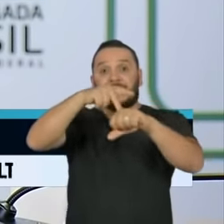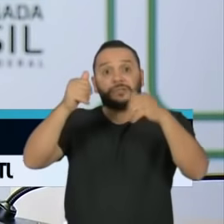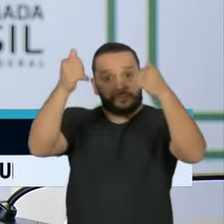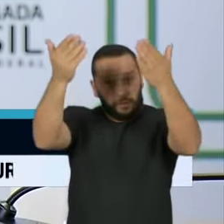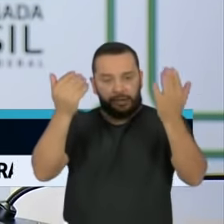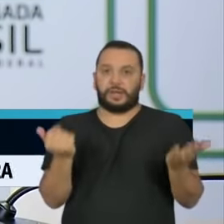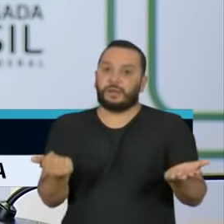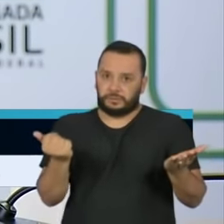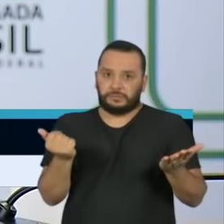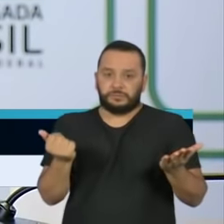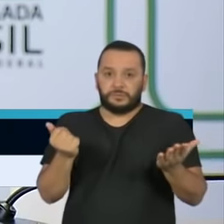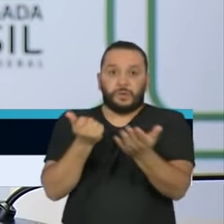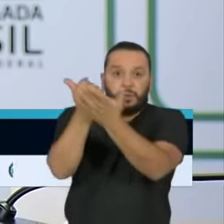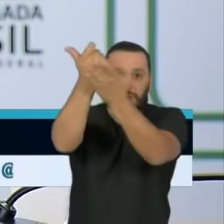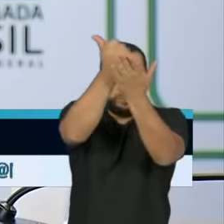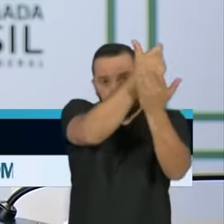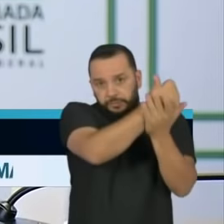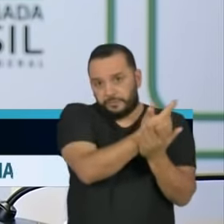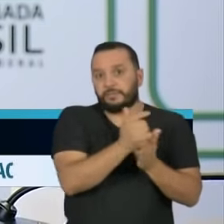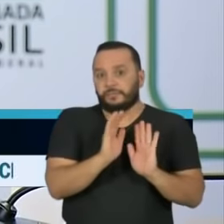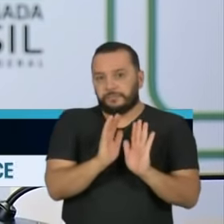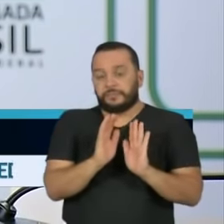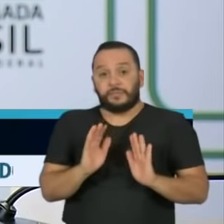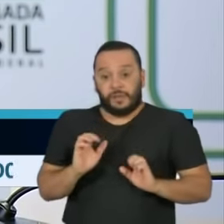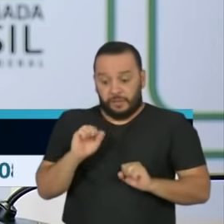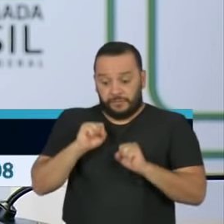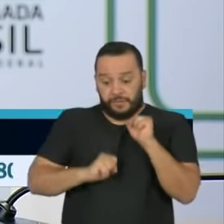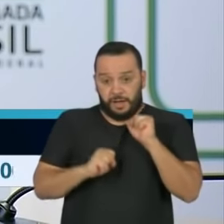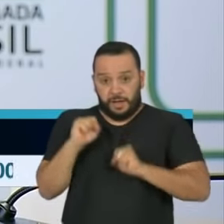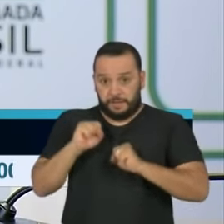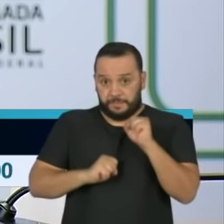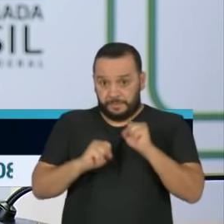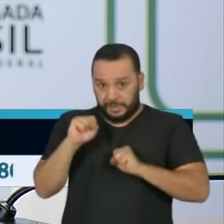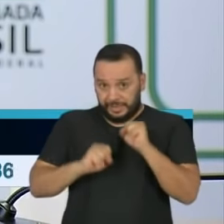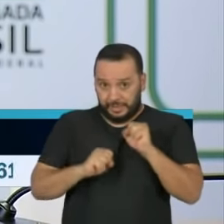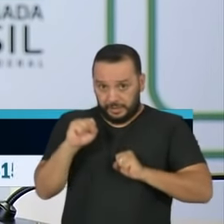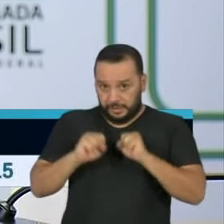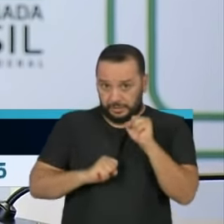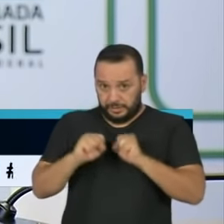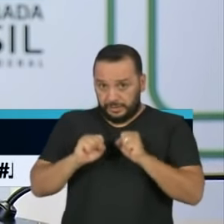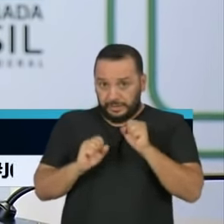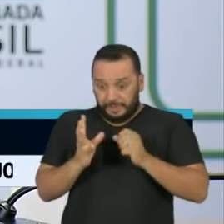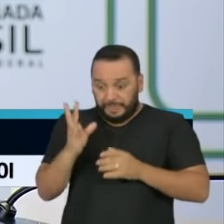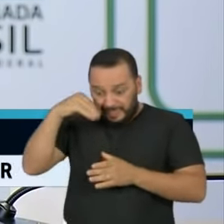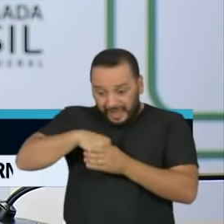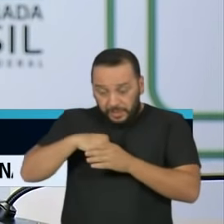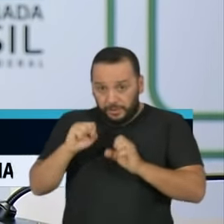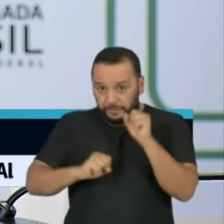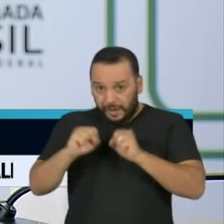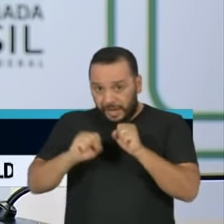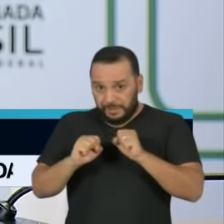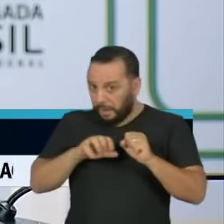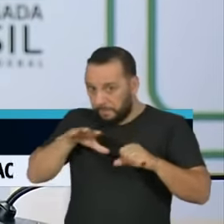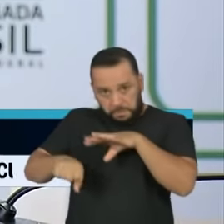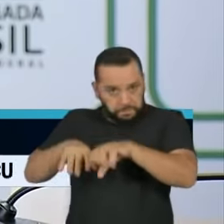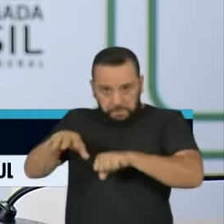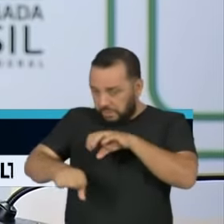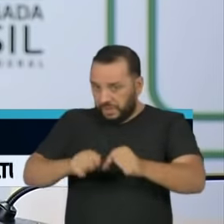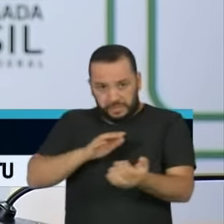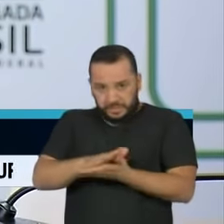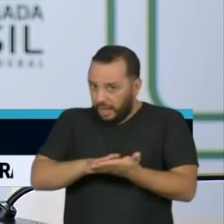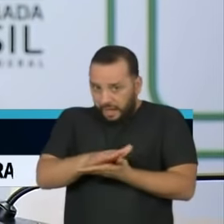efetivamente. O fabricante... O produto que tem na fábrica de maneira alguma está sendo confiscado.